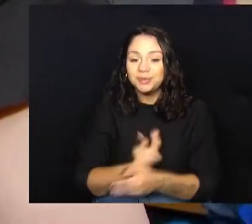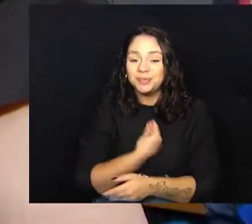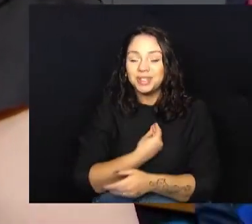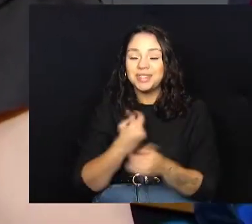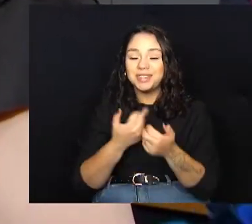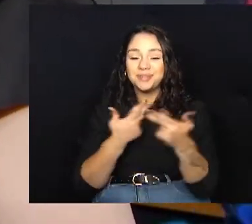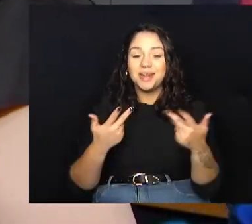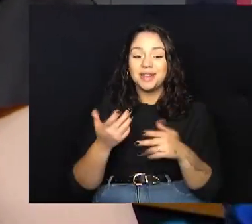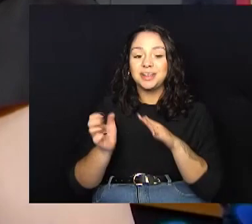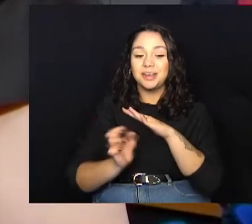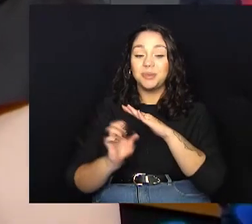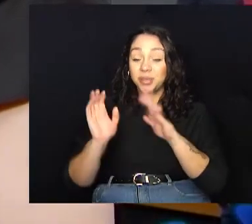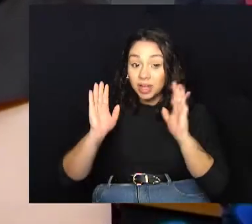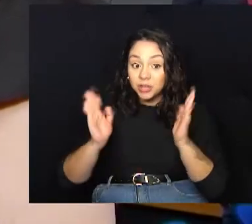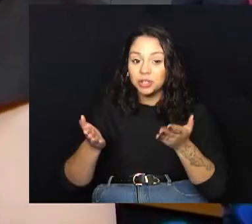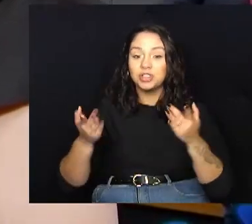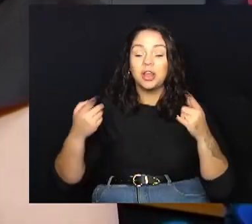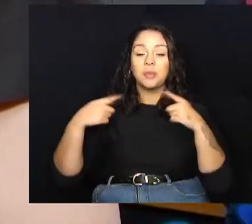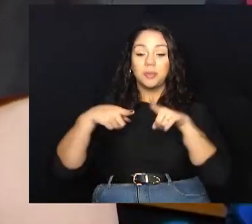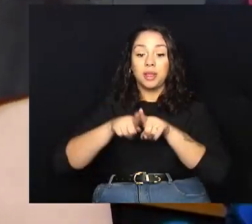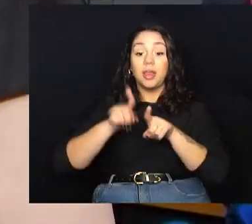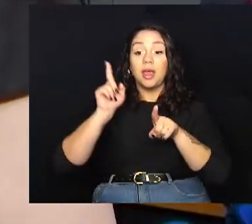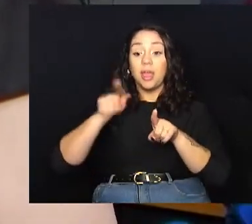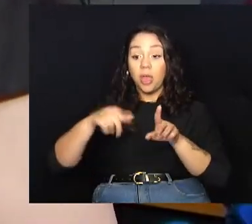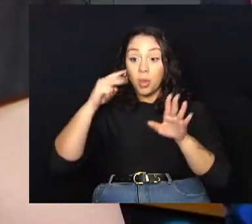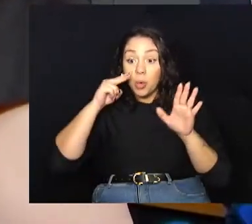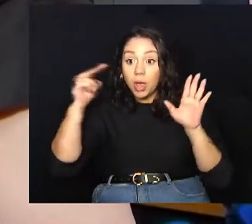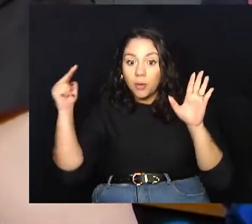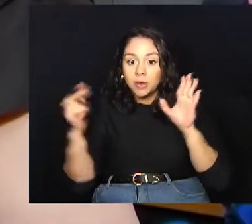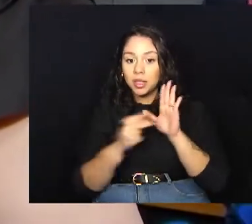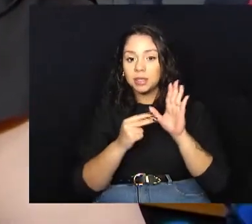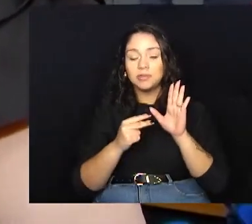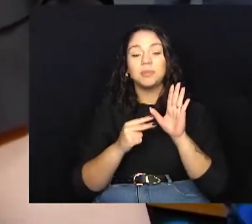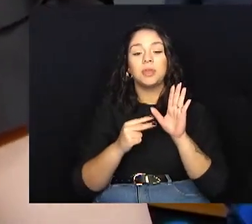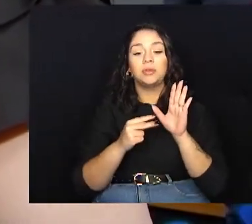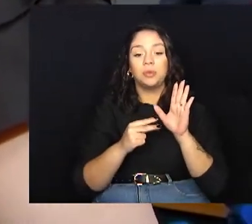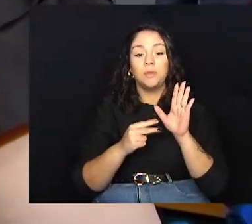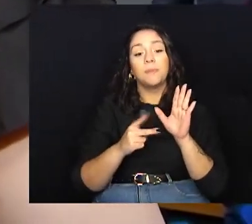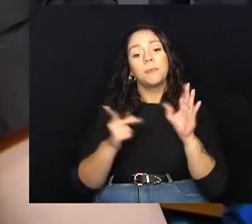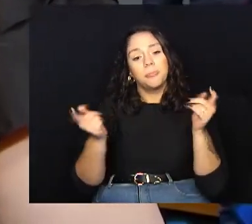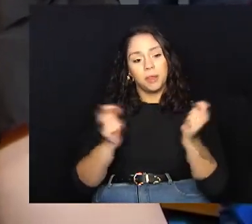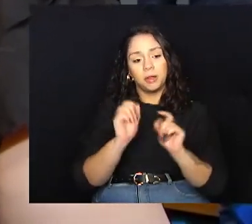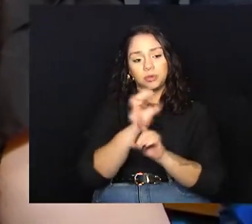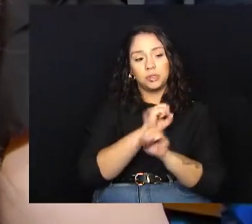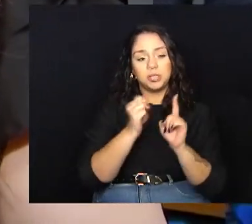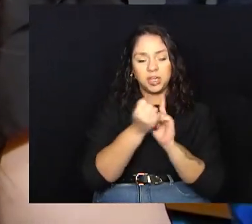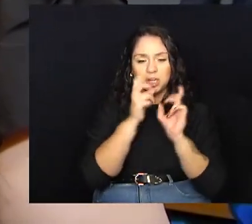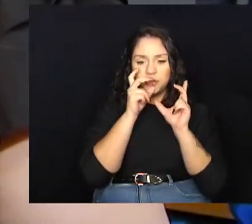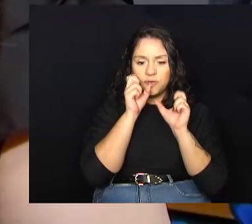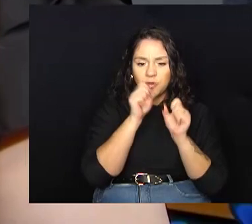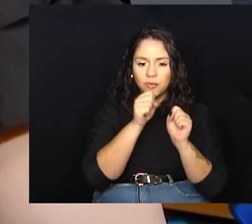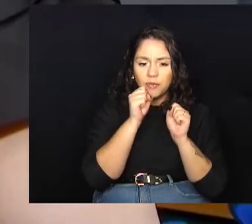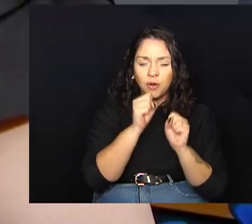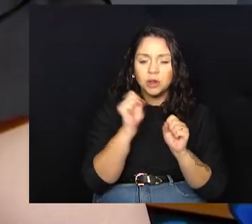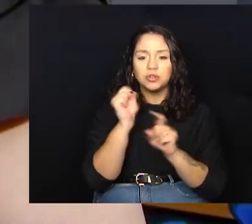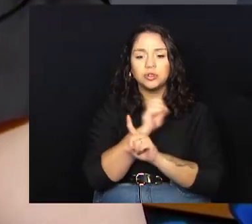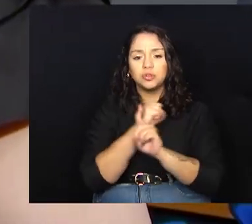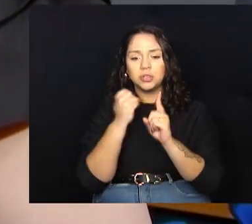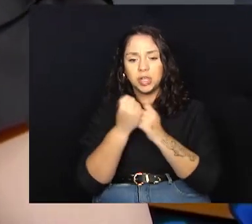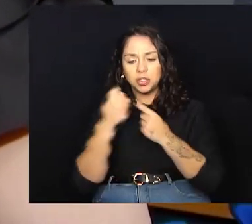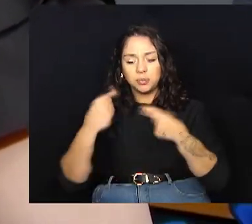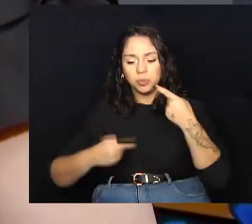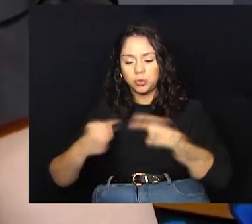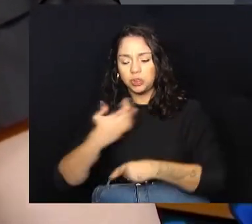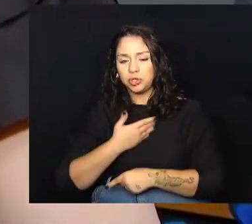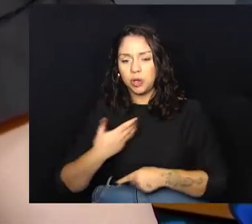são parceiras esse selo Na verdade é um reconhecimento dizendo que para que nós possamos ter uma sociedade forte para que nós possamos ter políticas